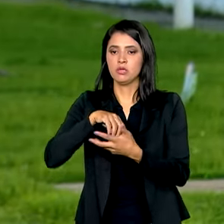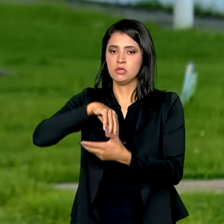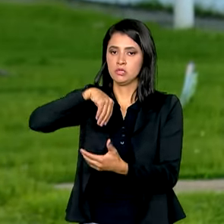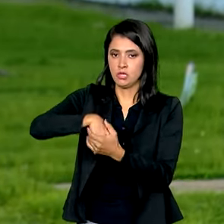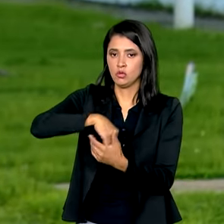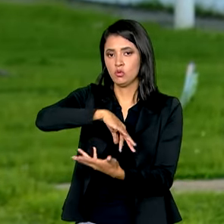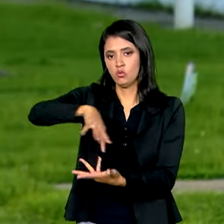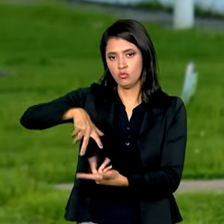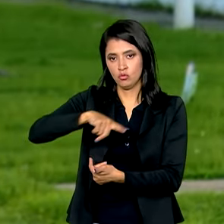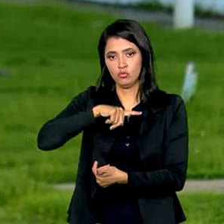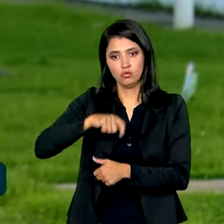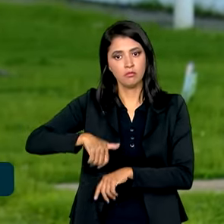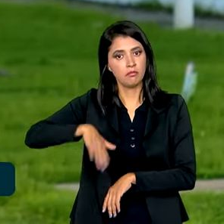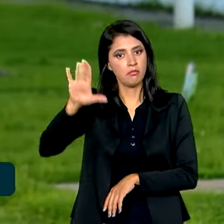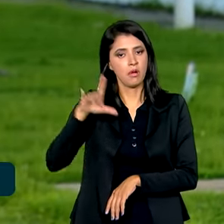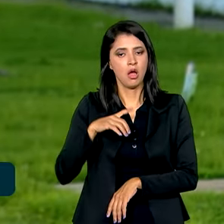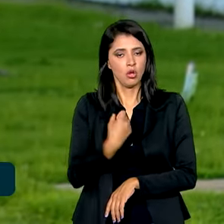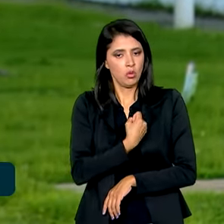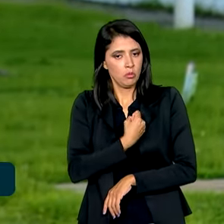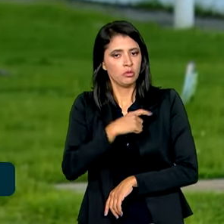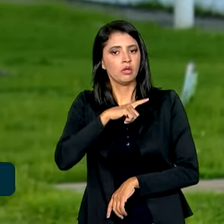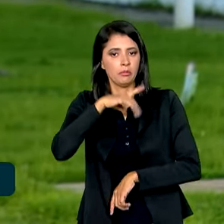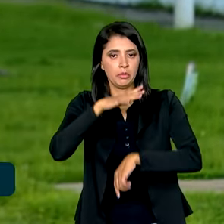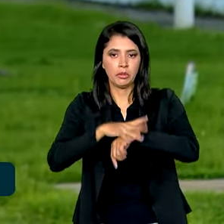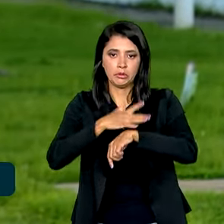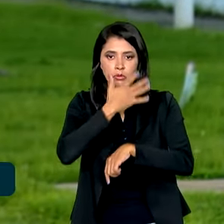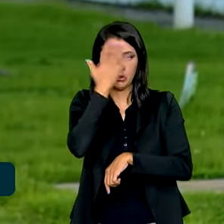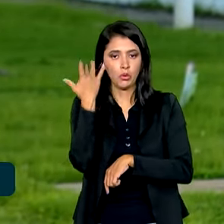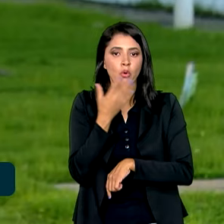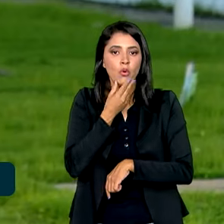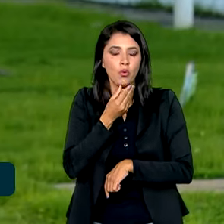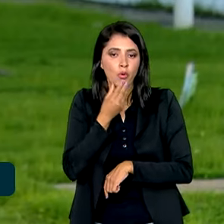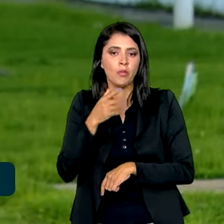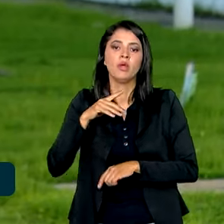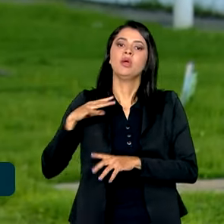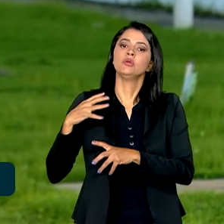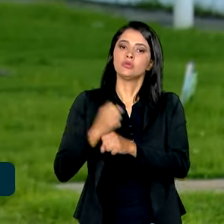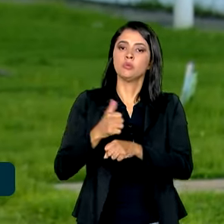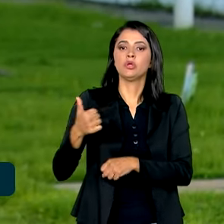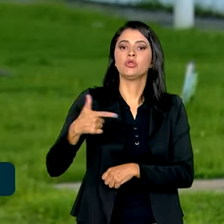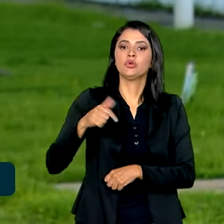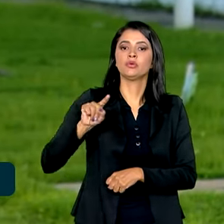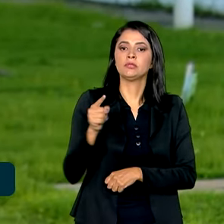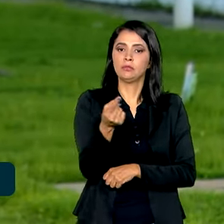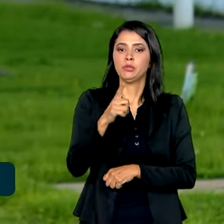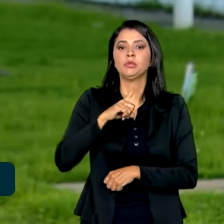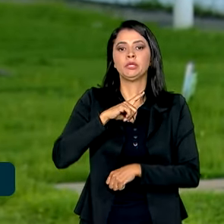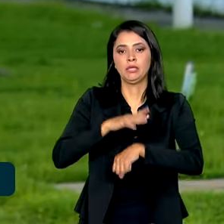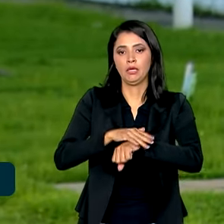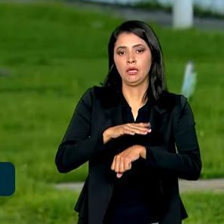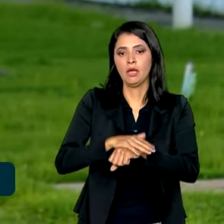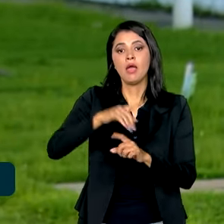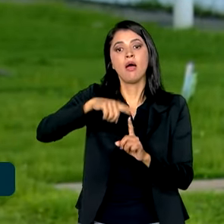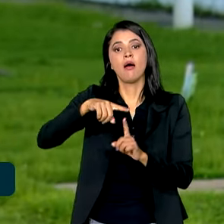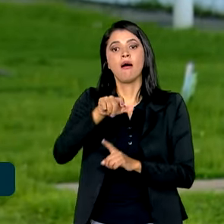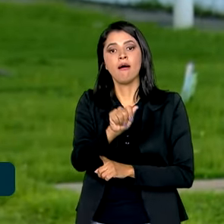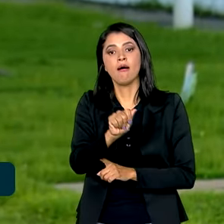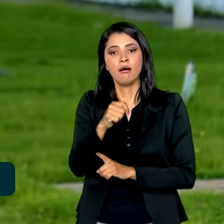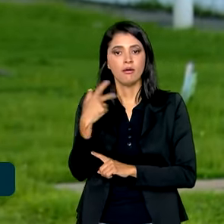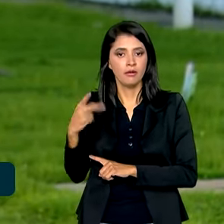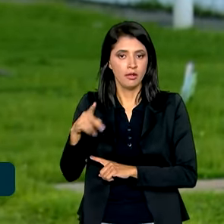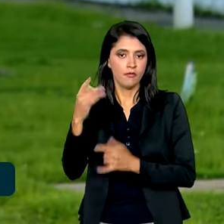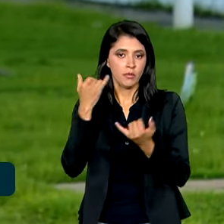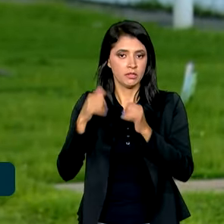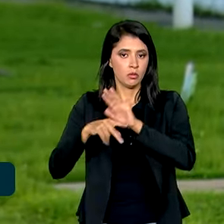maior número de casos e possui atualmente cerca de 12 mil pacientes com hemofilia A, segundo dados